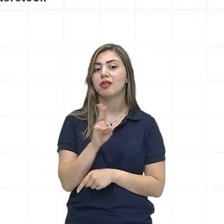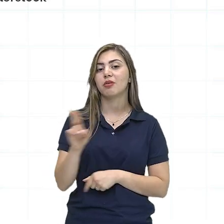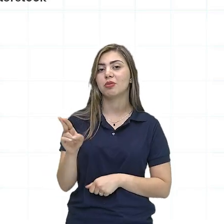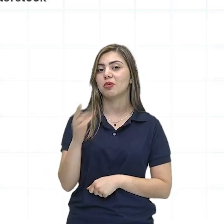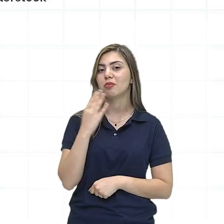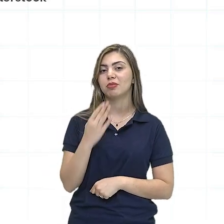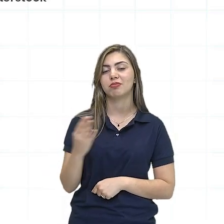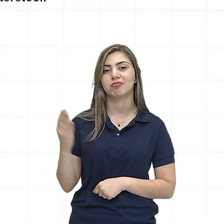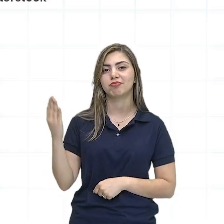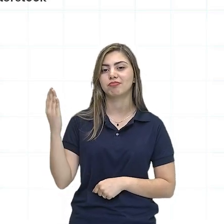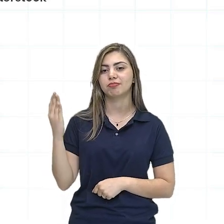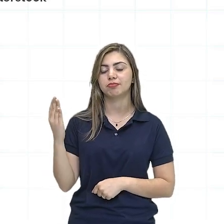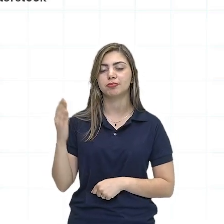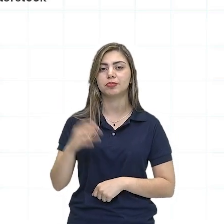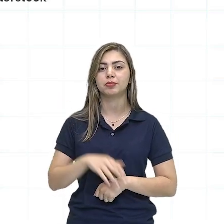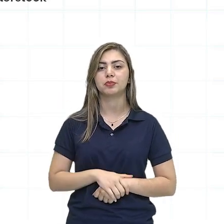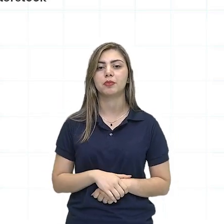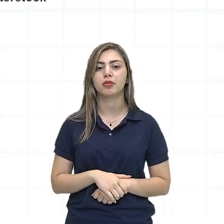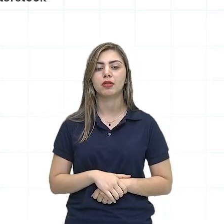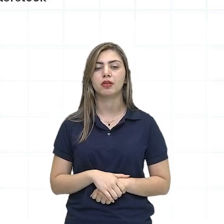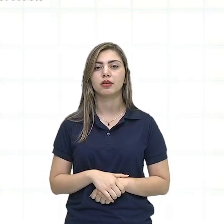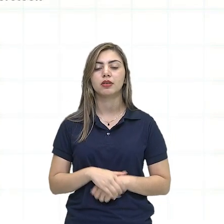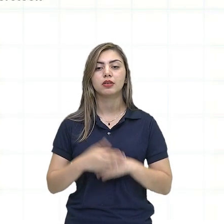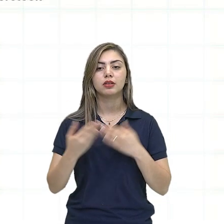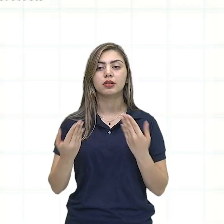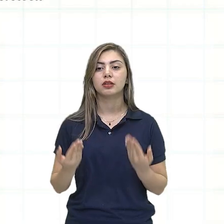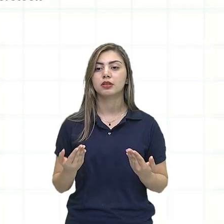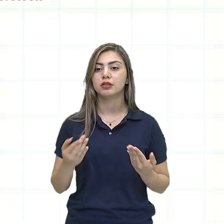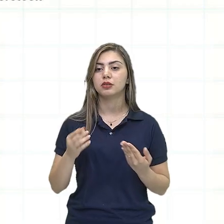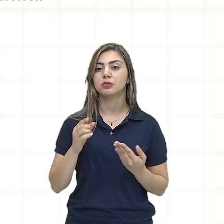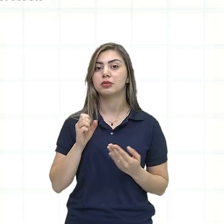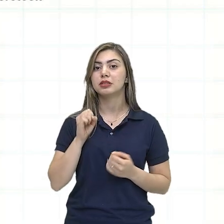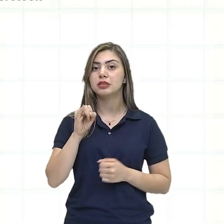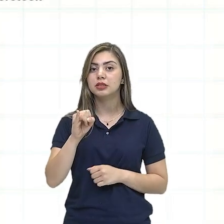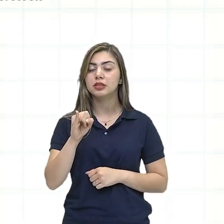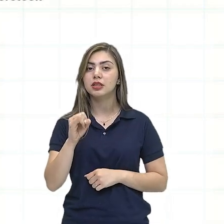hipercifose. Essa curvatura natural, ela recebe o nome de